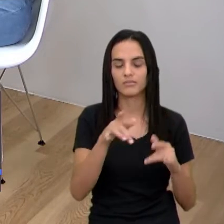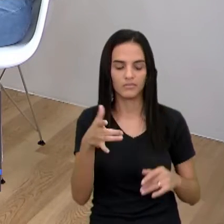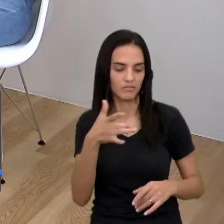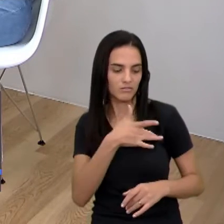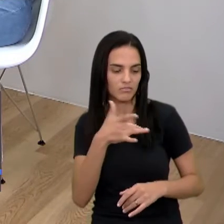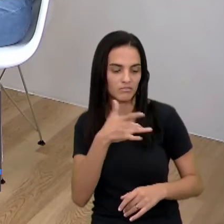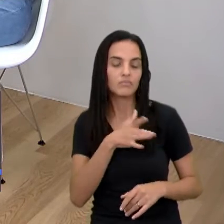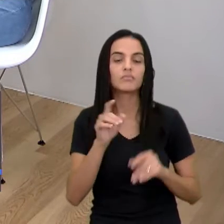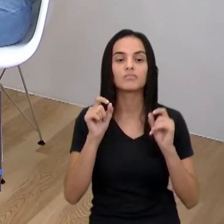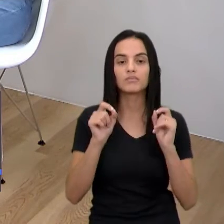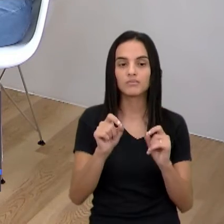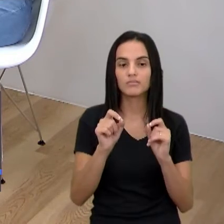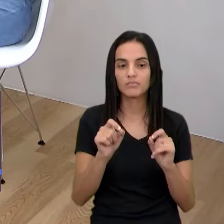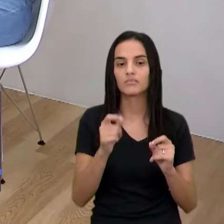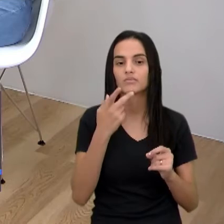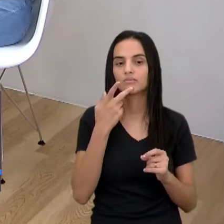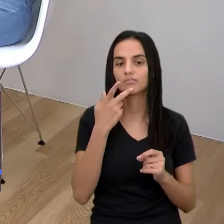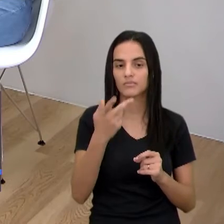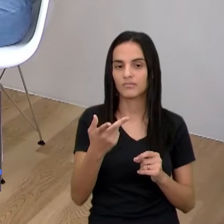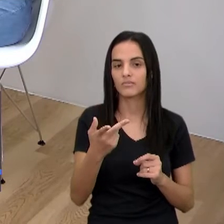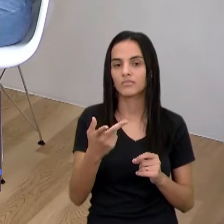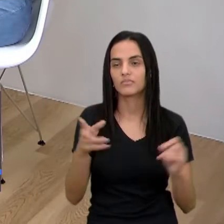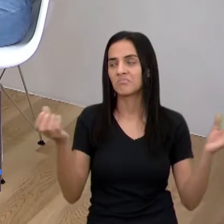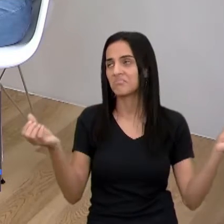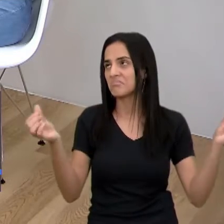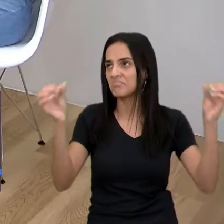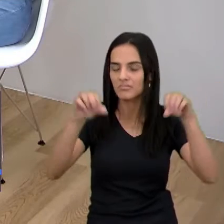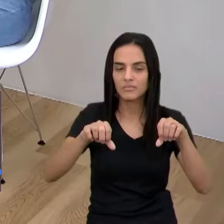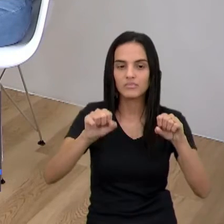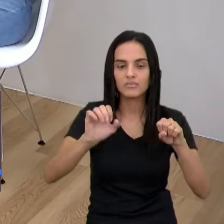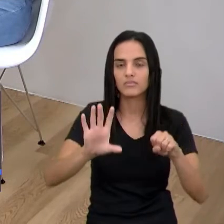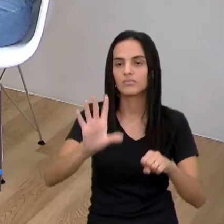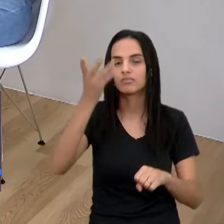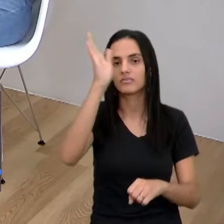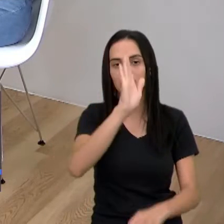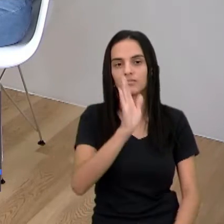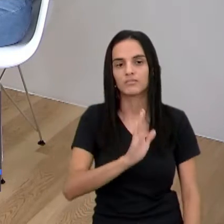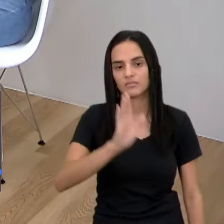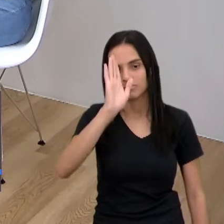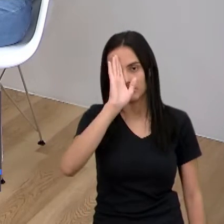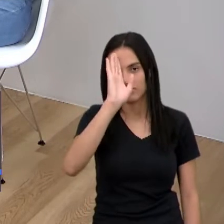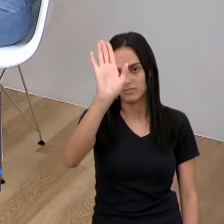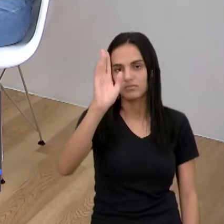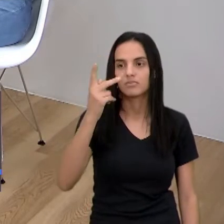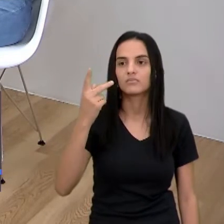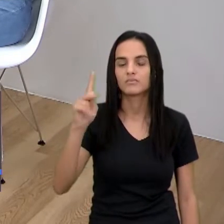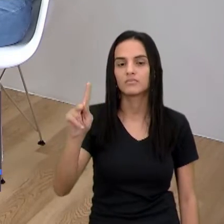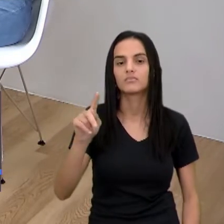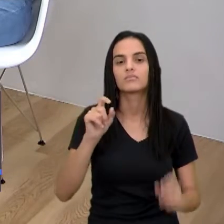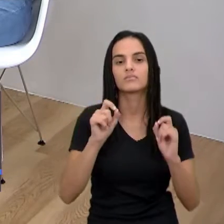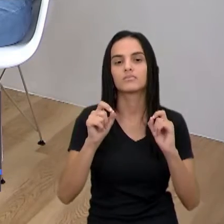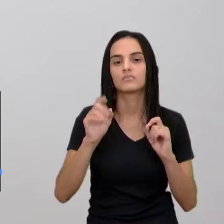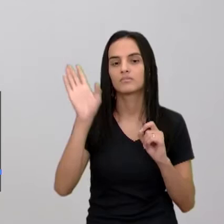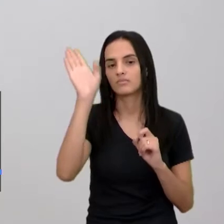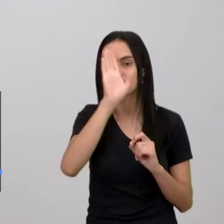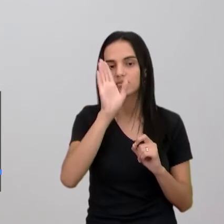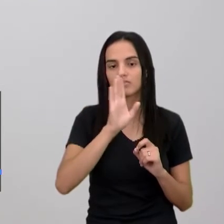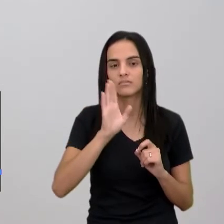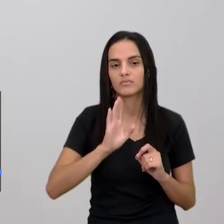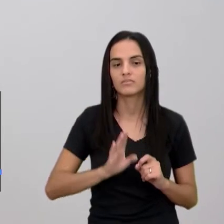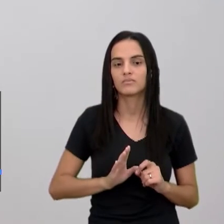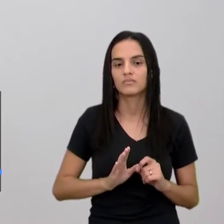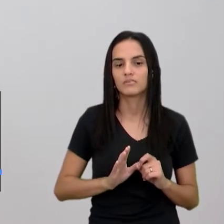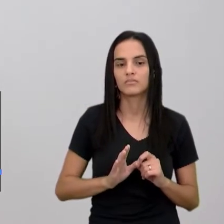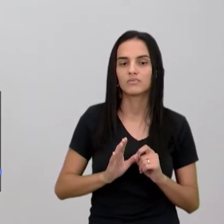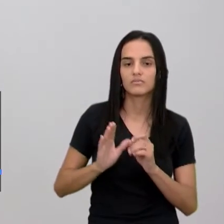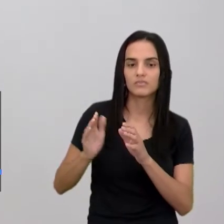abissal. Eles falam que a pior coisa que poderia acontecer para o Brasil, e principalmente para eles, é que o Brasil passasse por